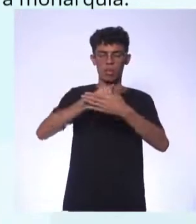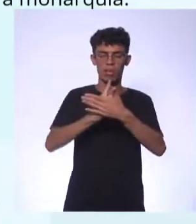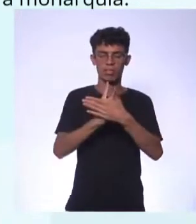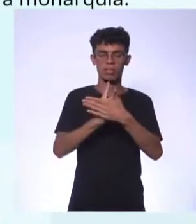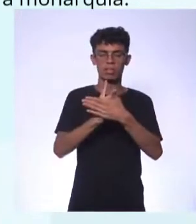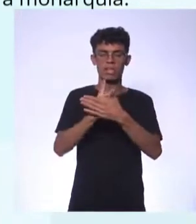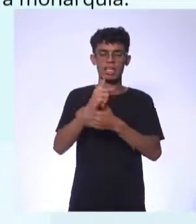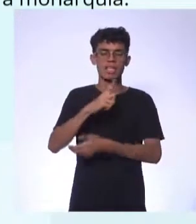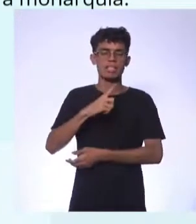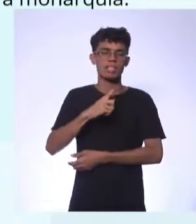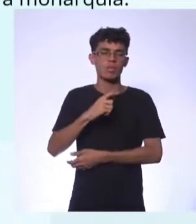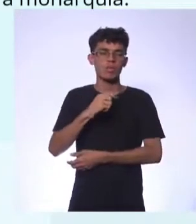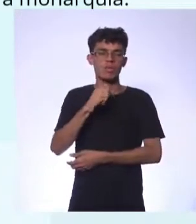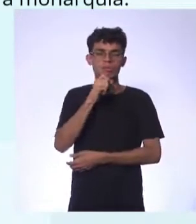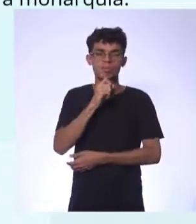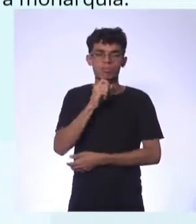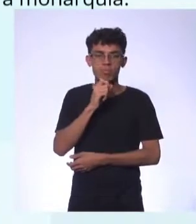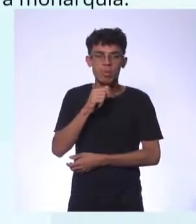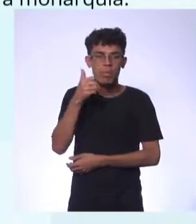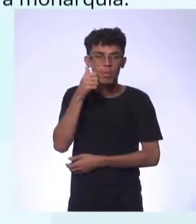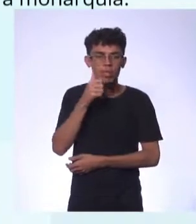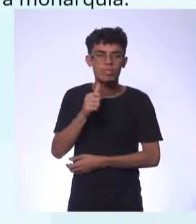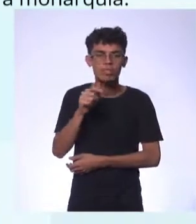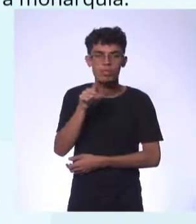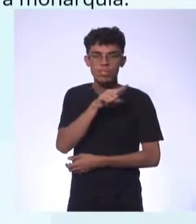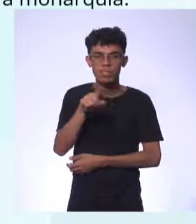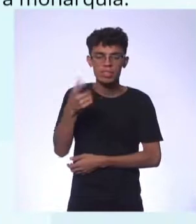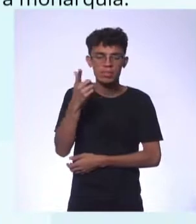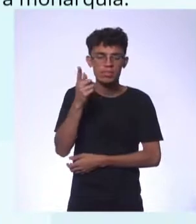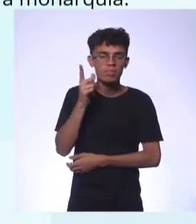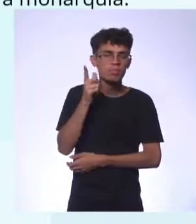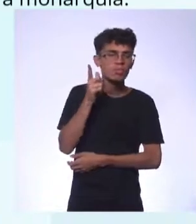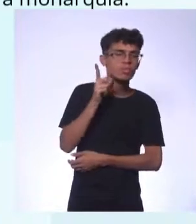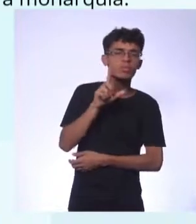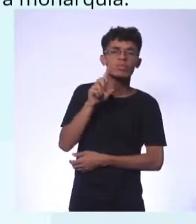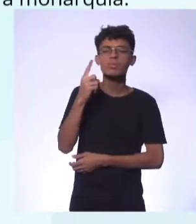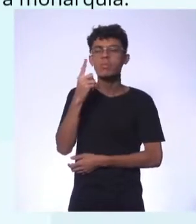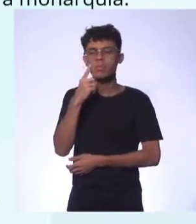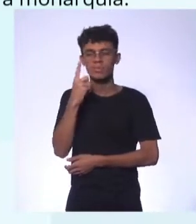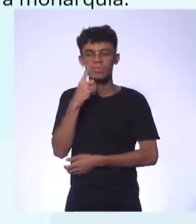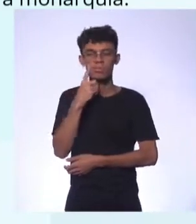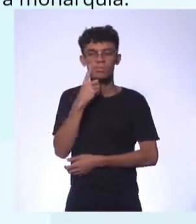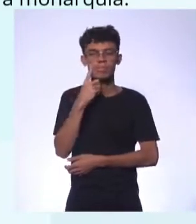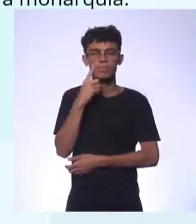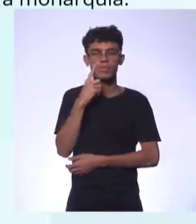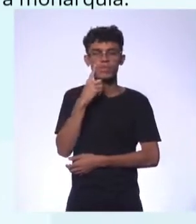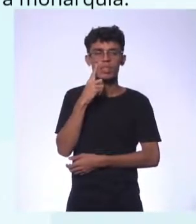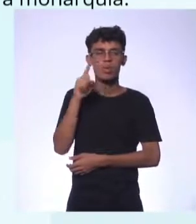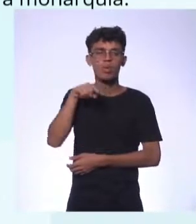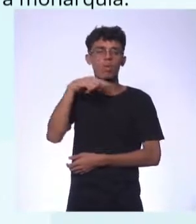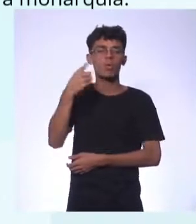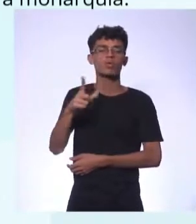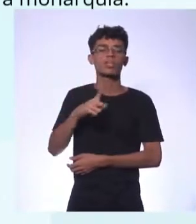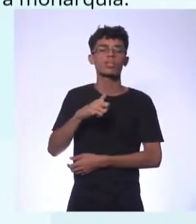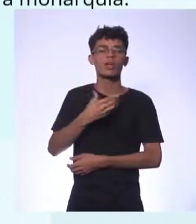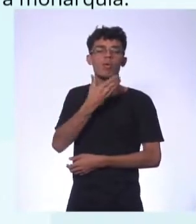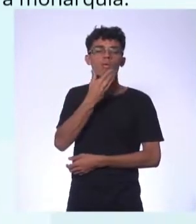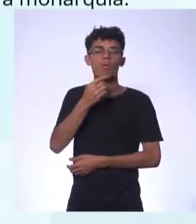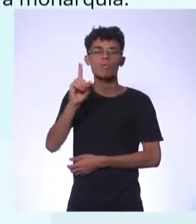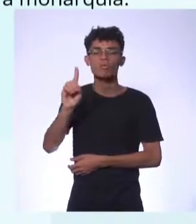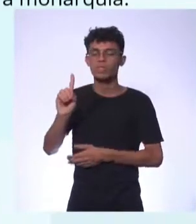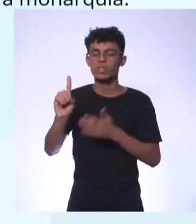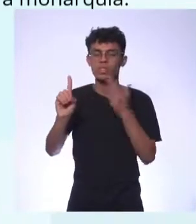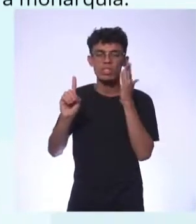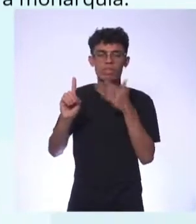senhora aqui, que eu tenho certeza que vocês mal estão conseguindo identificar. E aqui tem um senhorzinho, os dois estão na